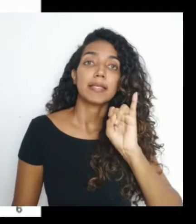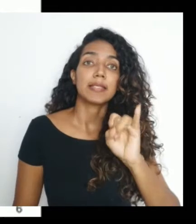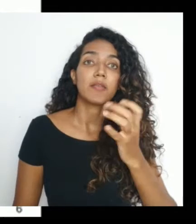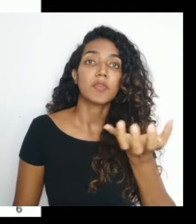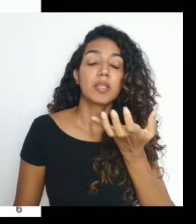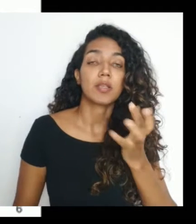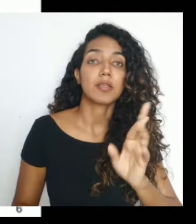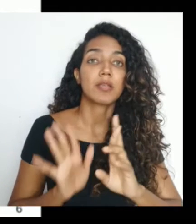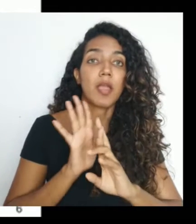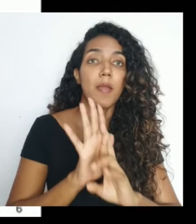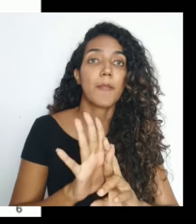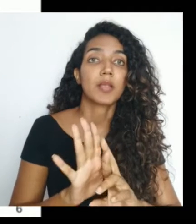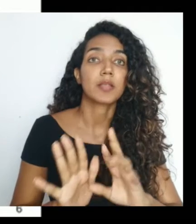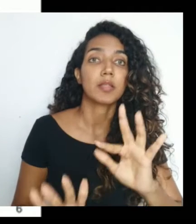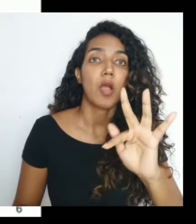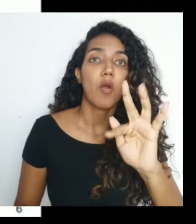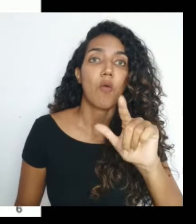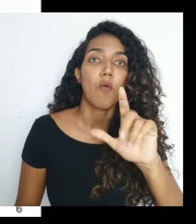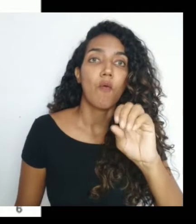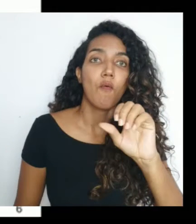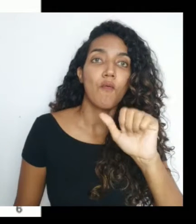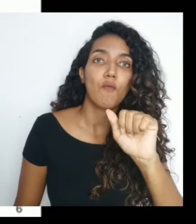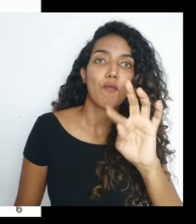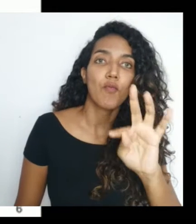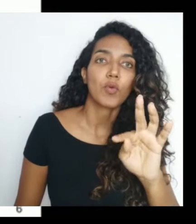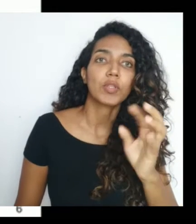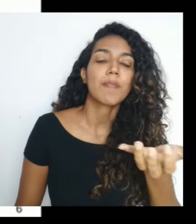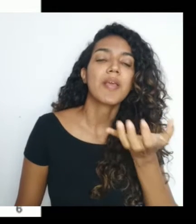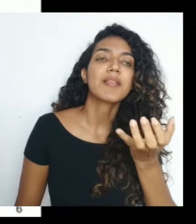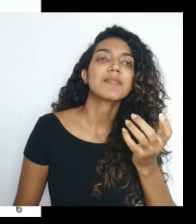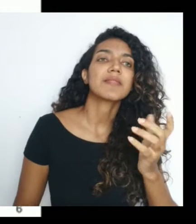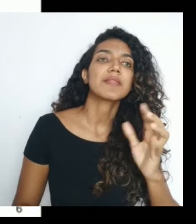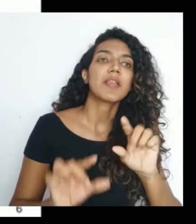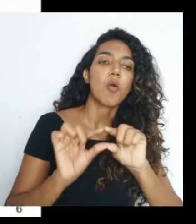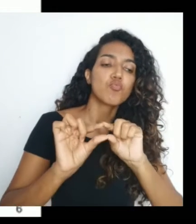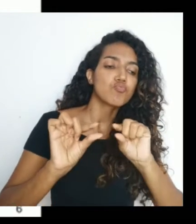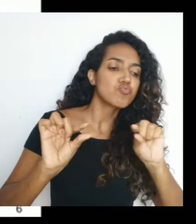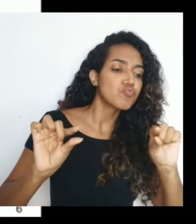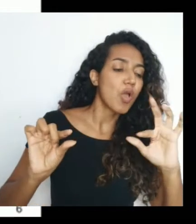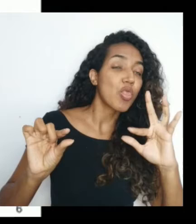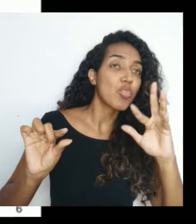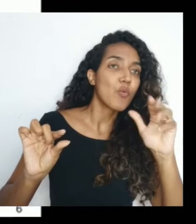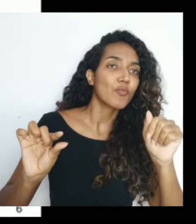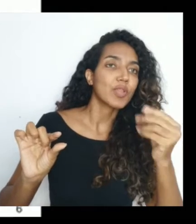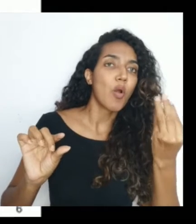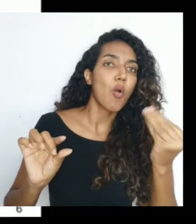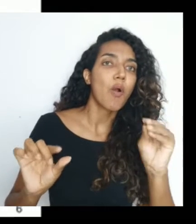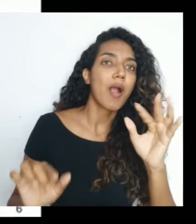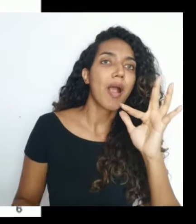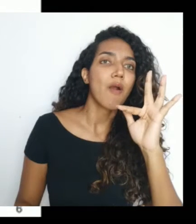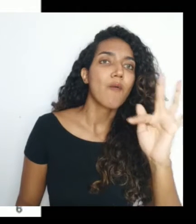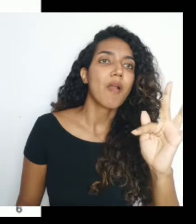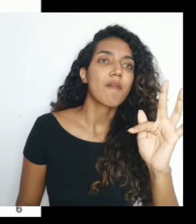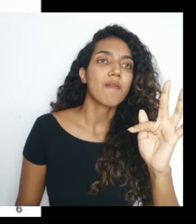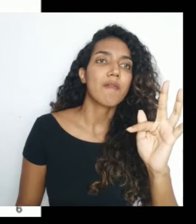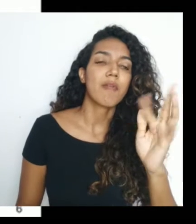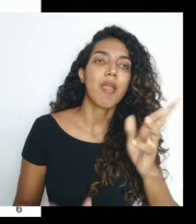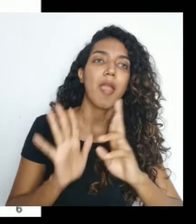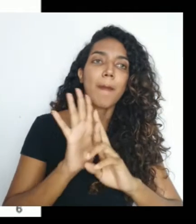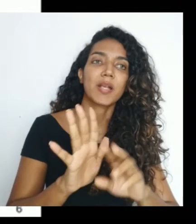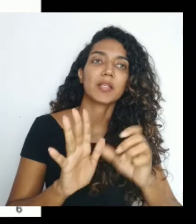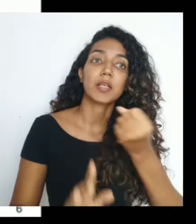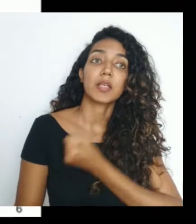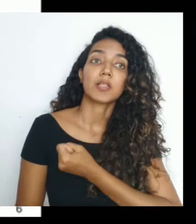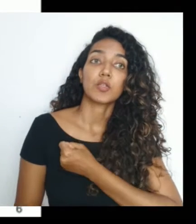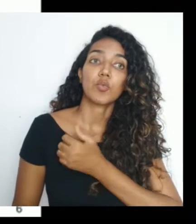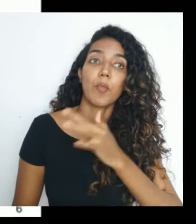você precisa colocar um F no final. Esse Fzinho no final vai representar que esse número é float. Se você não coloca um F, representa um número